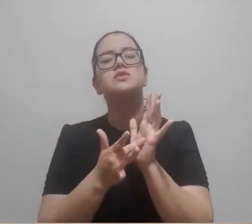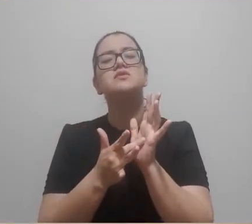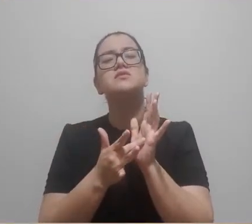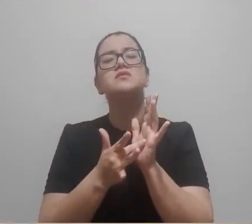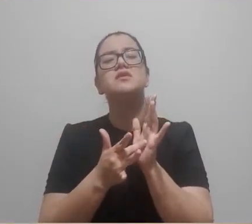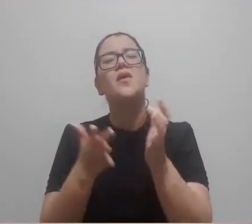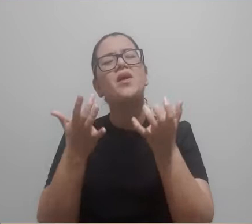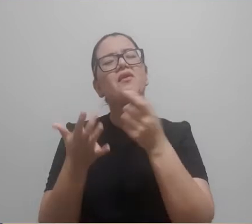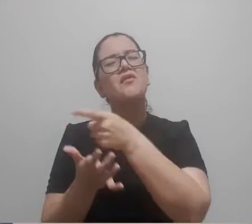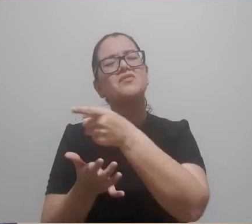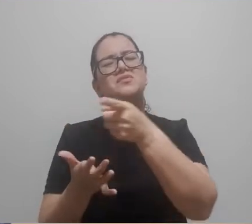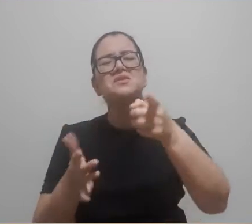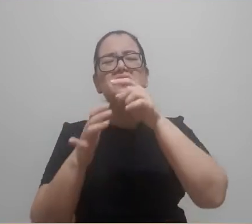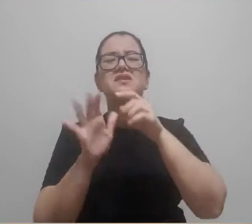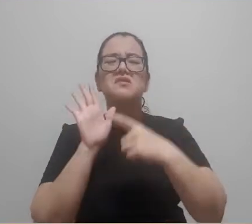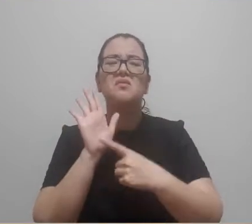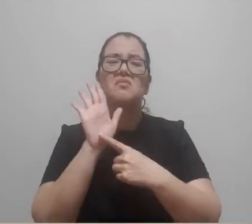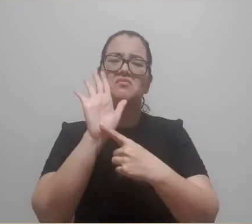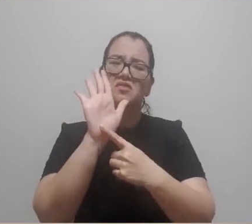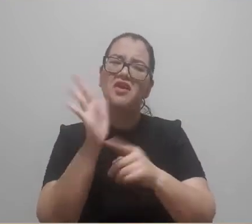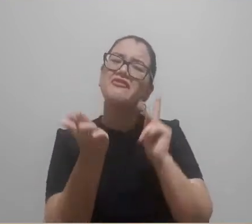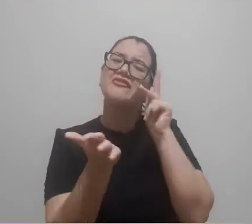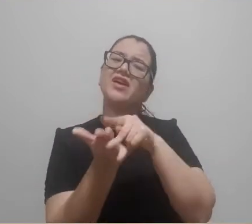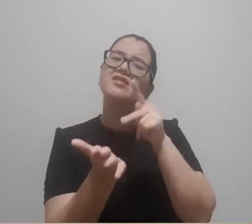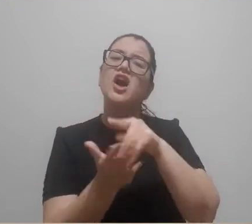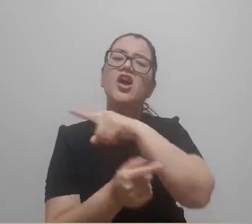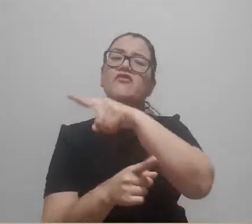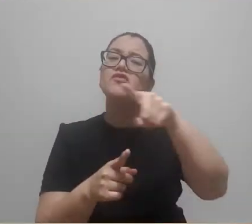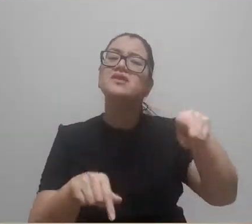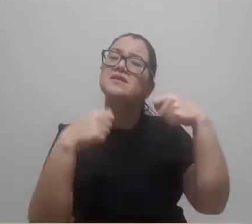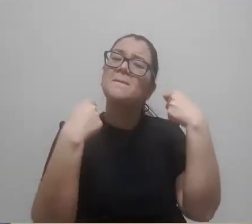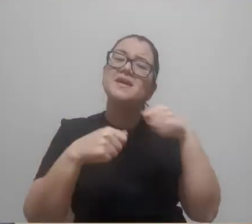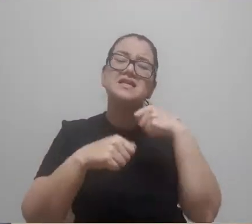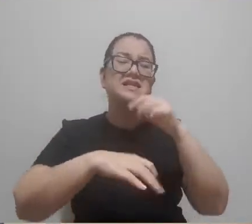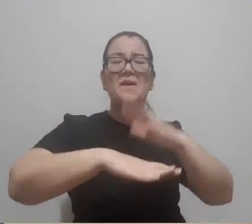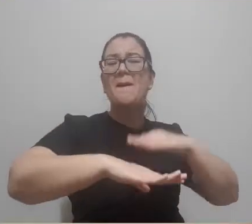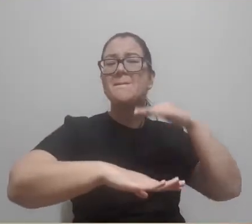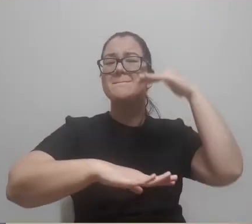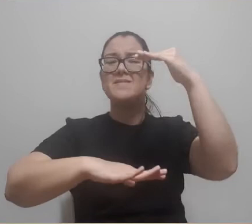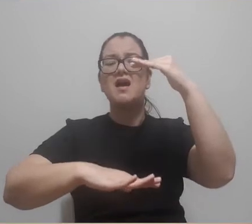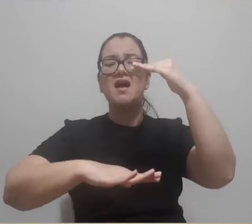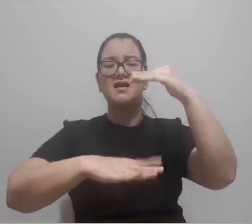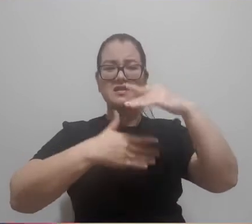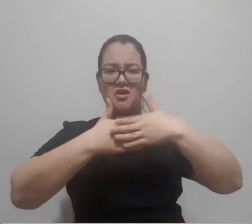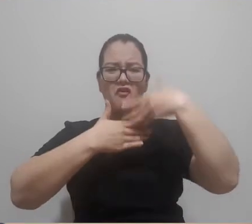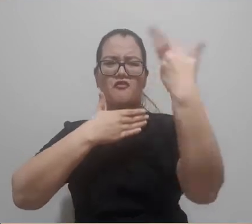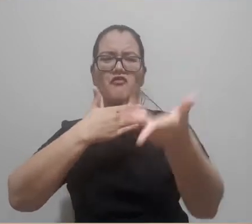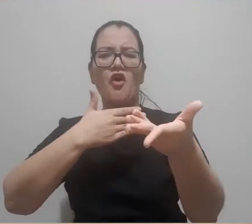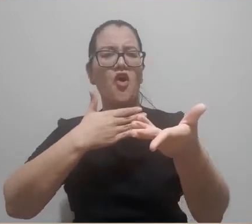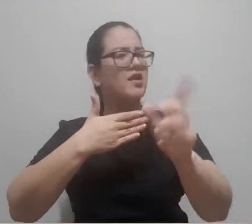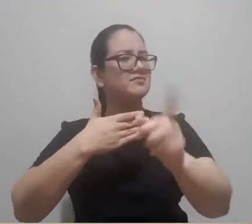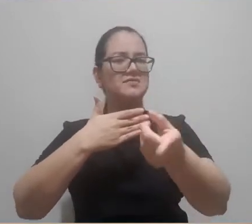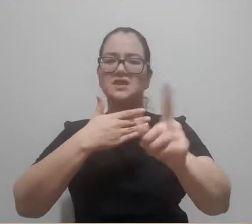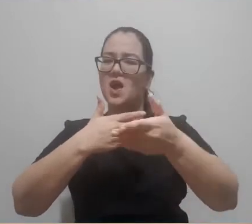aqui trazer para vocês a verdade, mas vocês precisam passar disso. Vocês precisam passar disso que é externo,